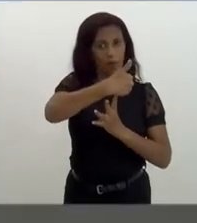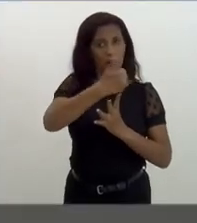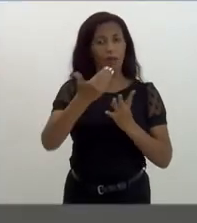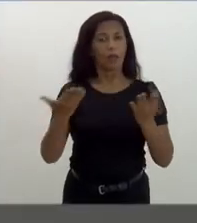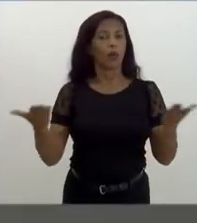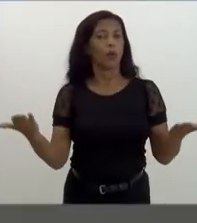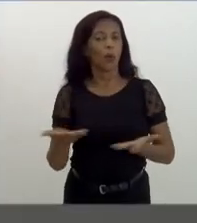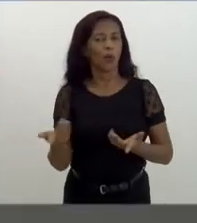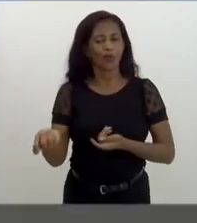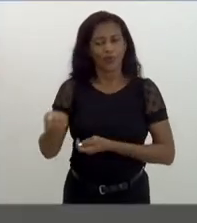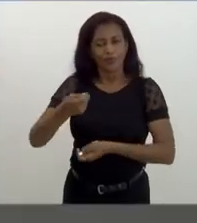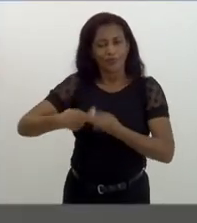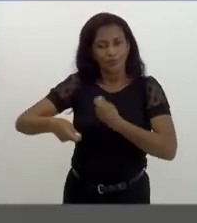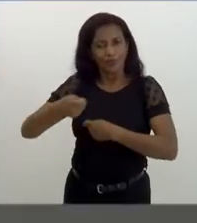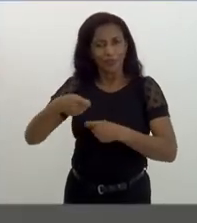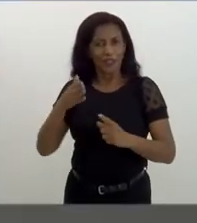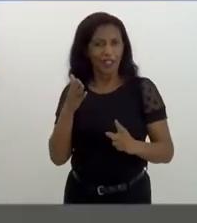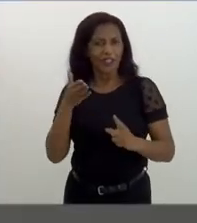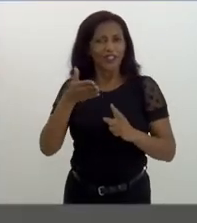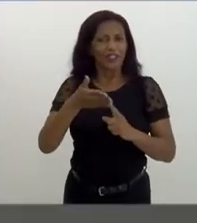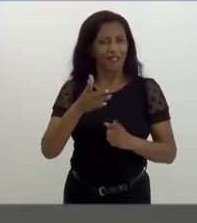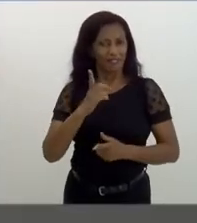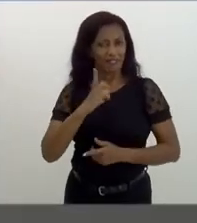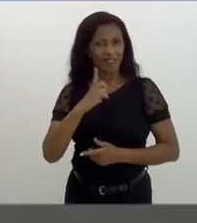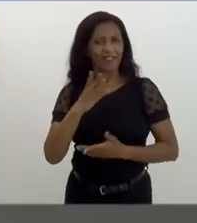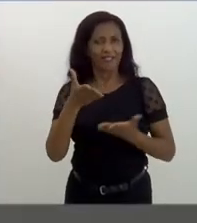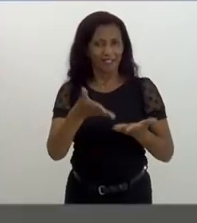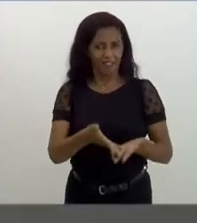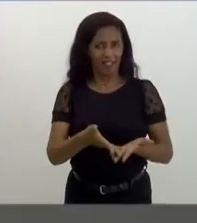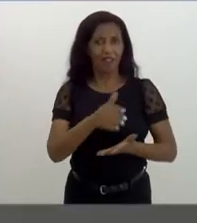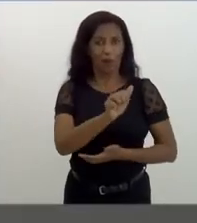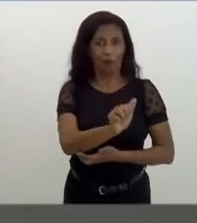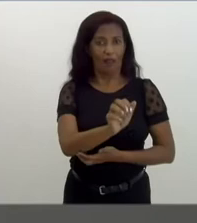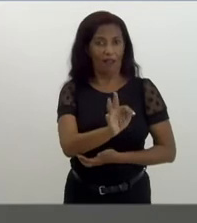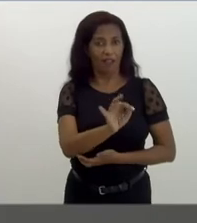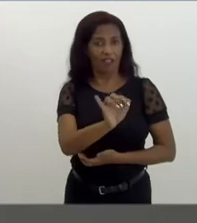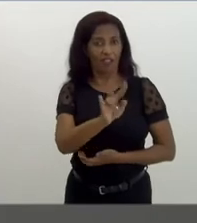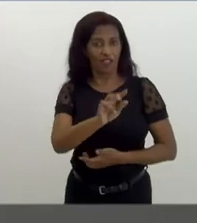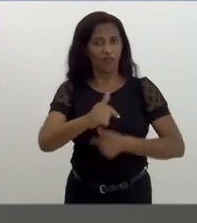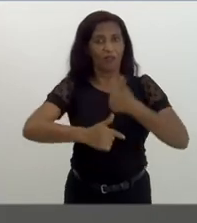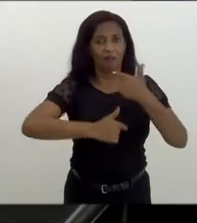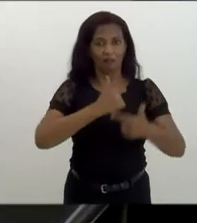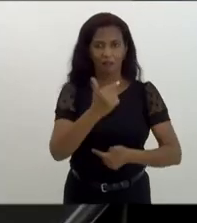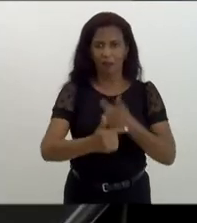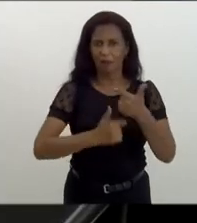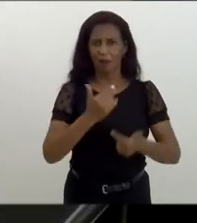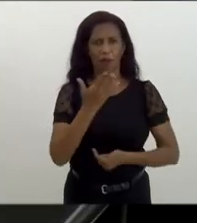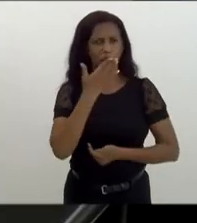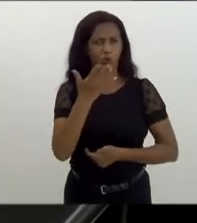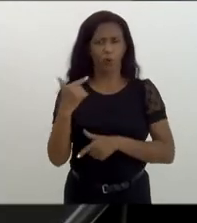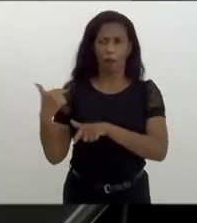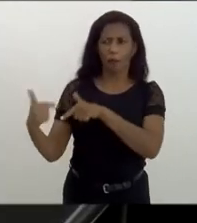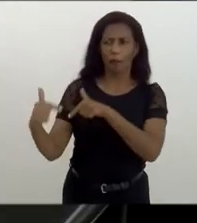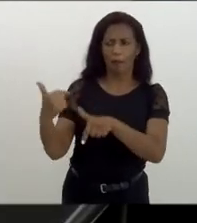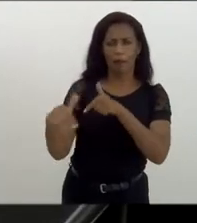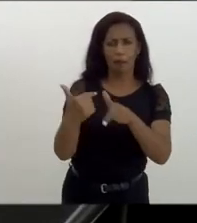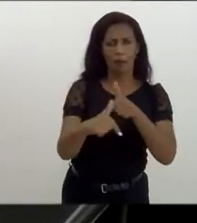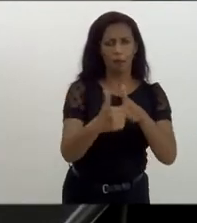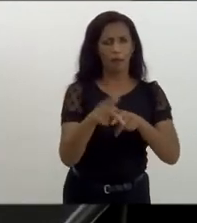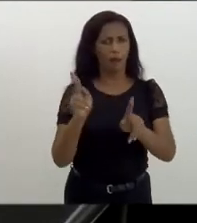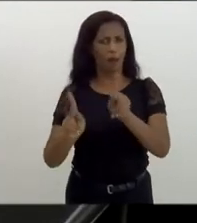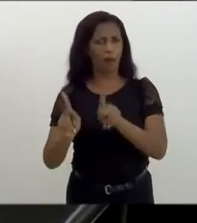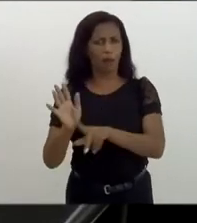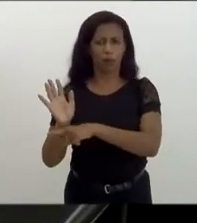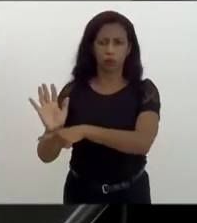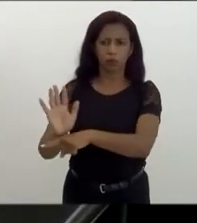nossas empresas da administração indireta estão em que elas estão ativas elas estão prestando algum tipo de serviço à